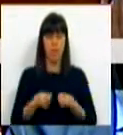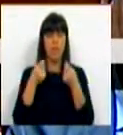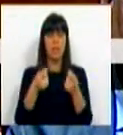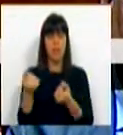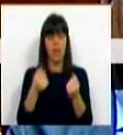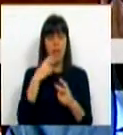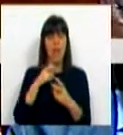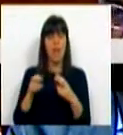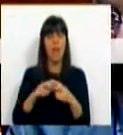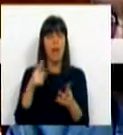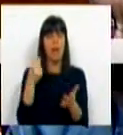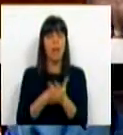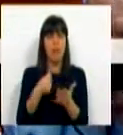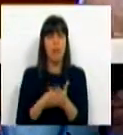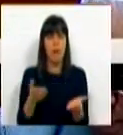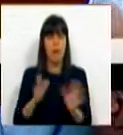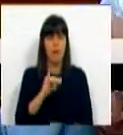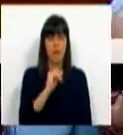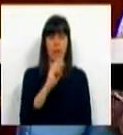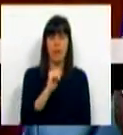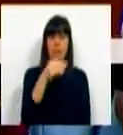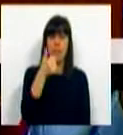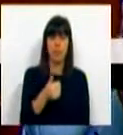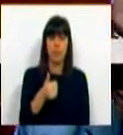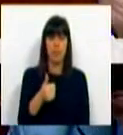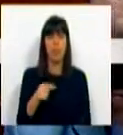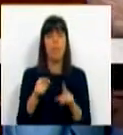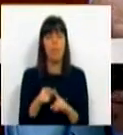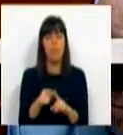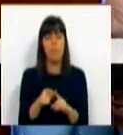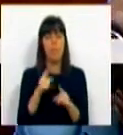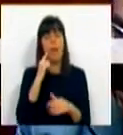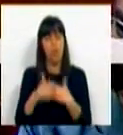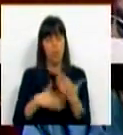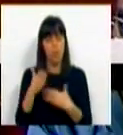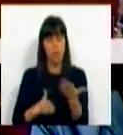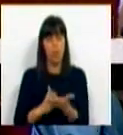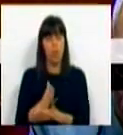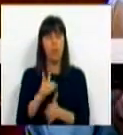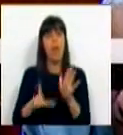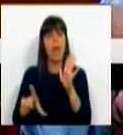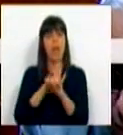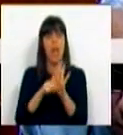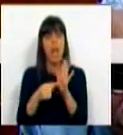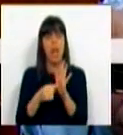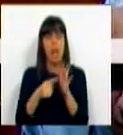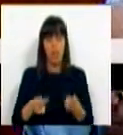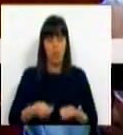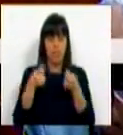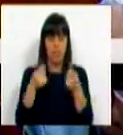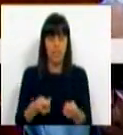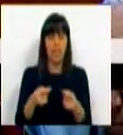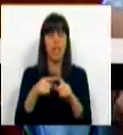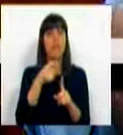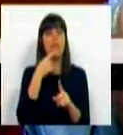ao carro elétrico é não pagar ISV. E isso continua na legislação. O incentivo de que